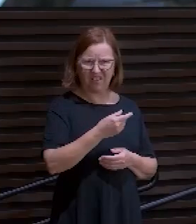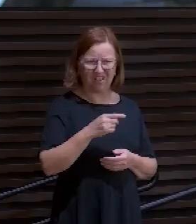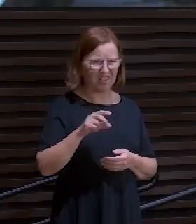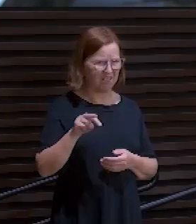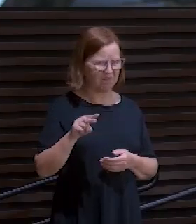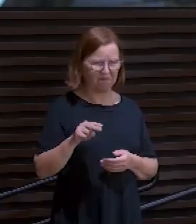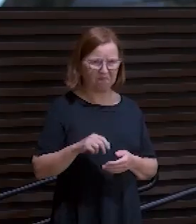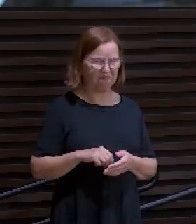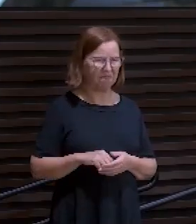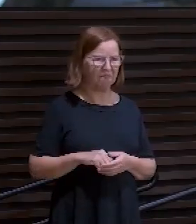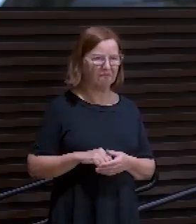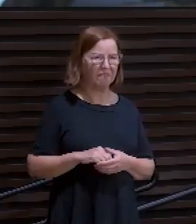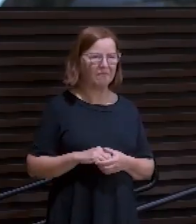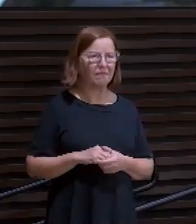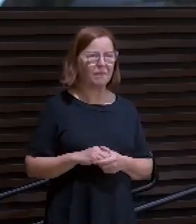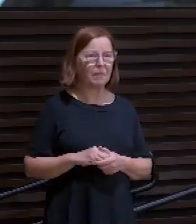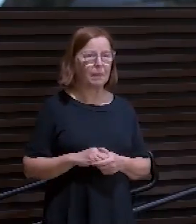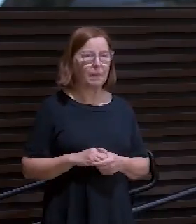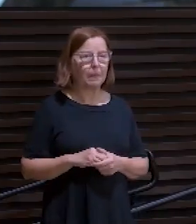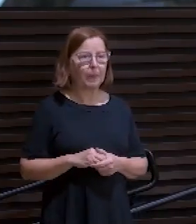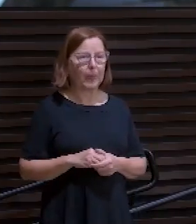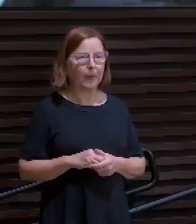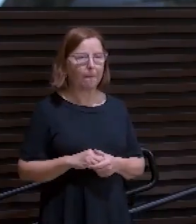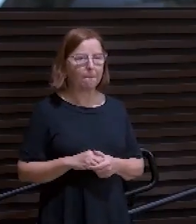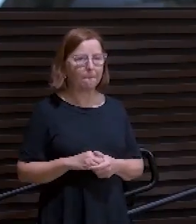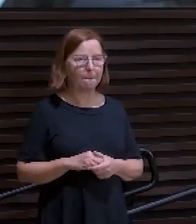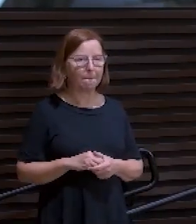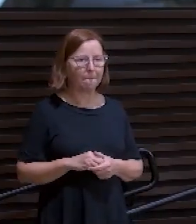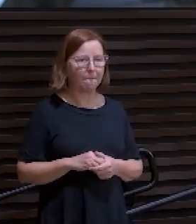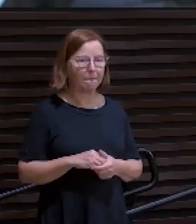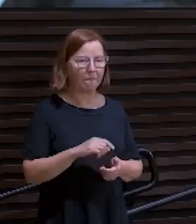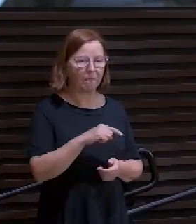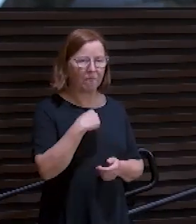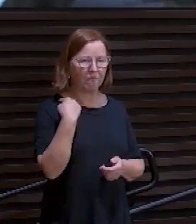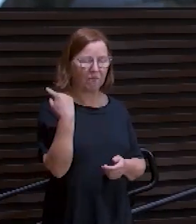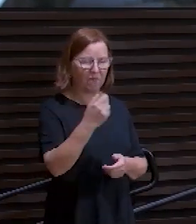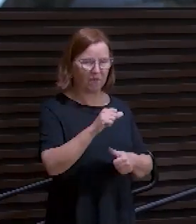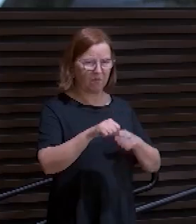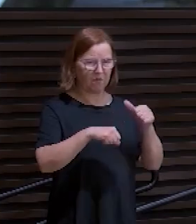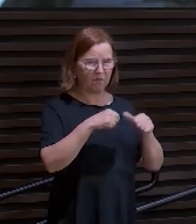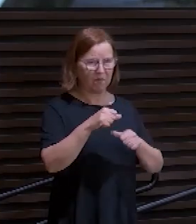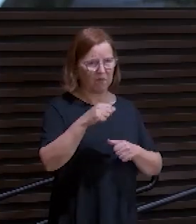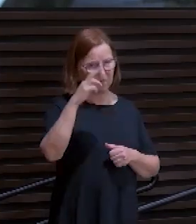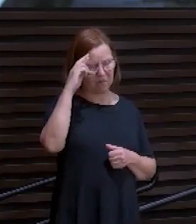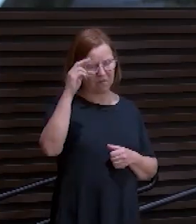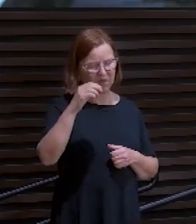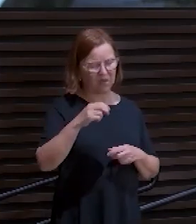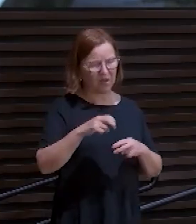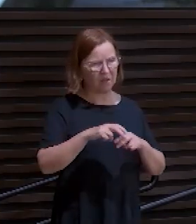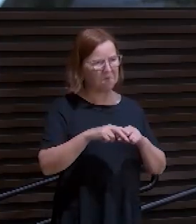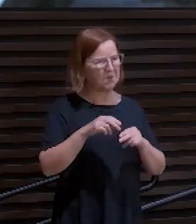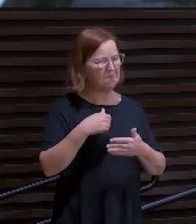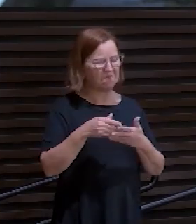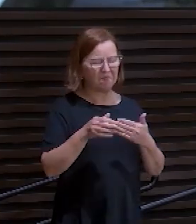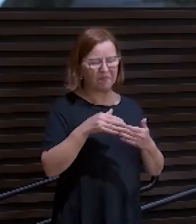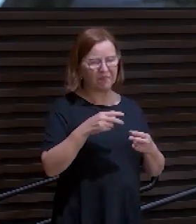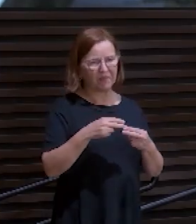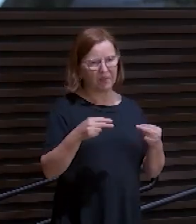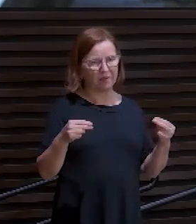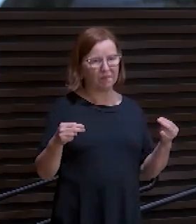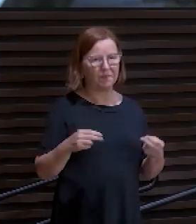Todos Judas. Nós trocamos o Senhor por qualquer coisa.